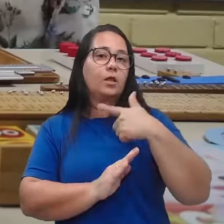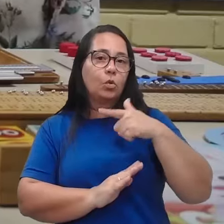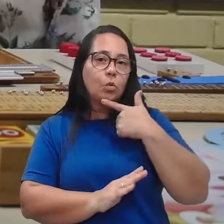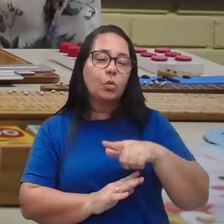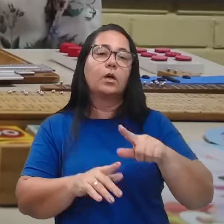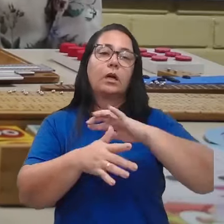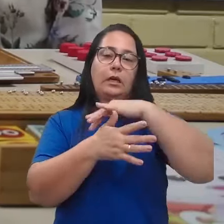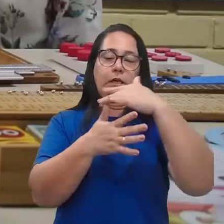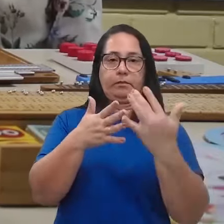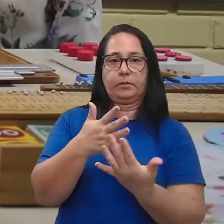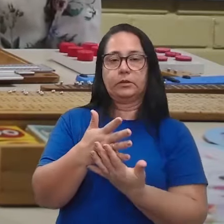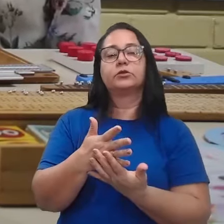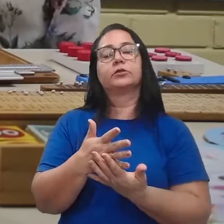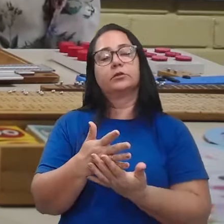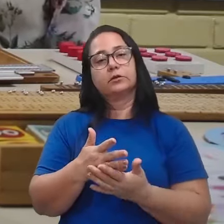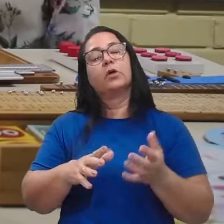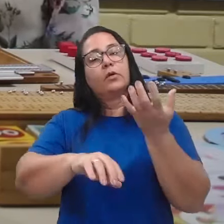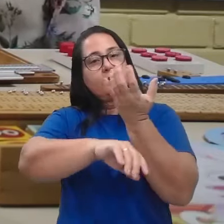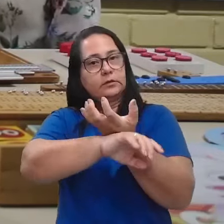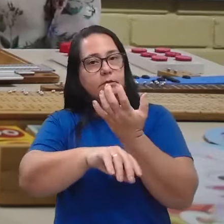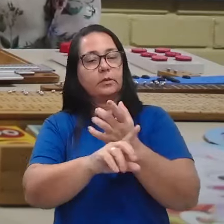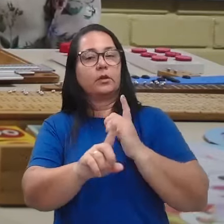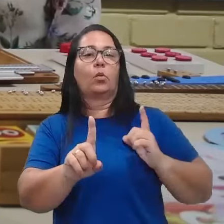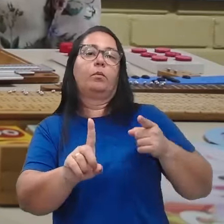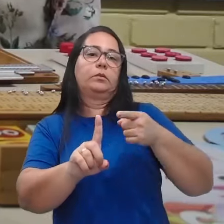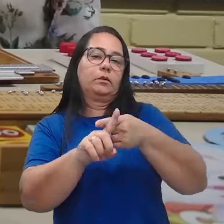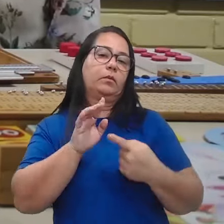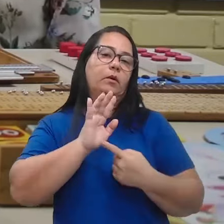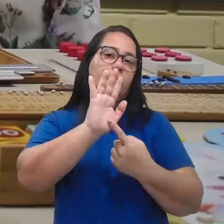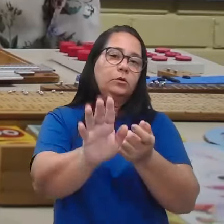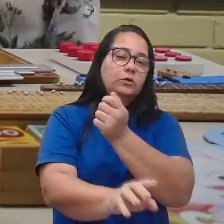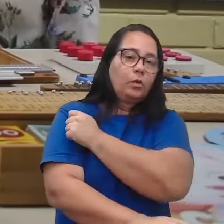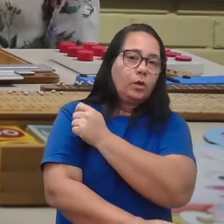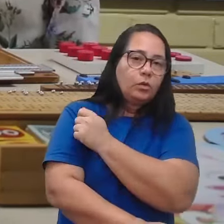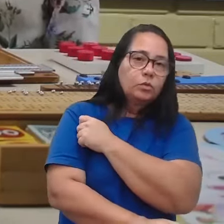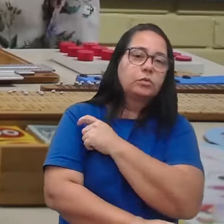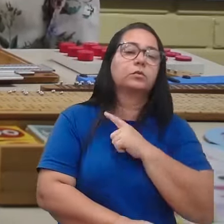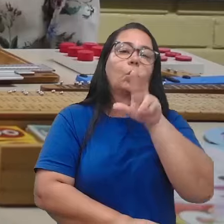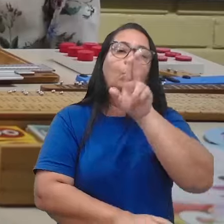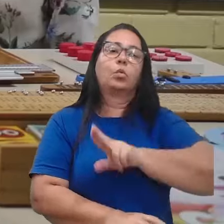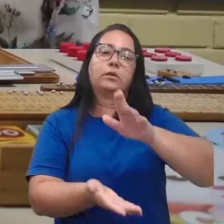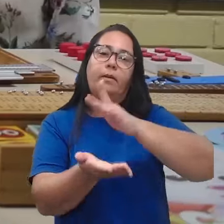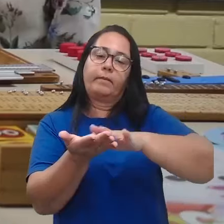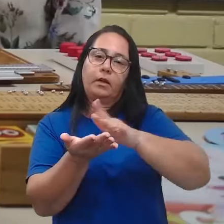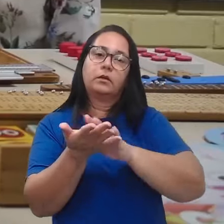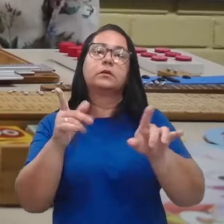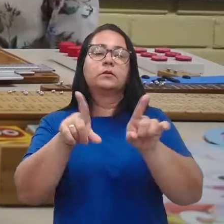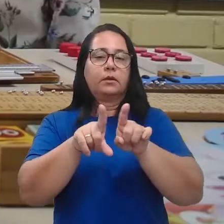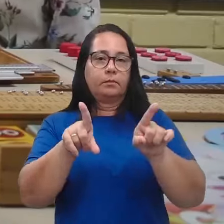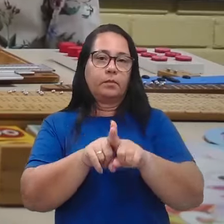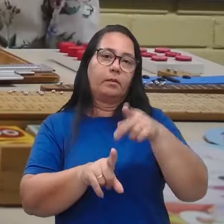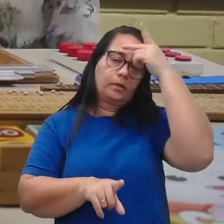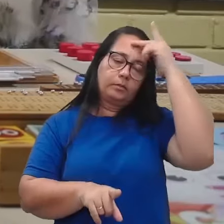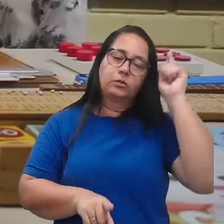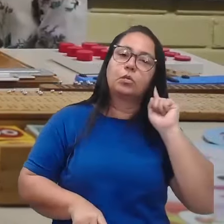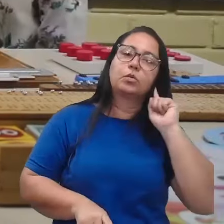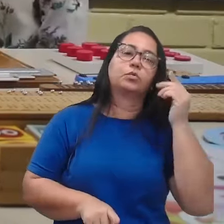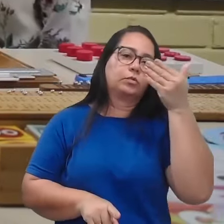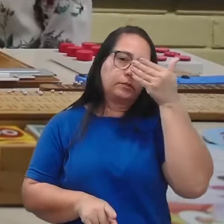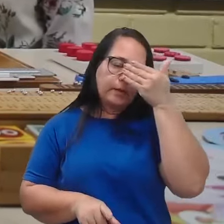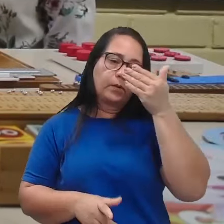sinais. Então, essa disciplina, ela vem com esse objetivo de trazer para o estudante a utilidade do braille também para a pessoa surdocega.